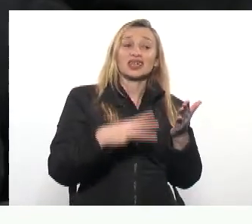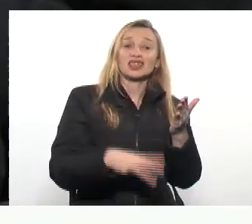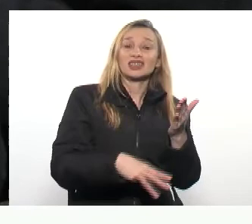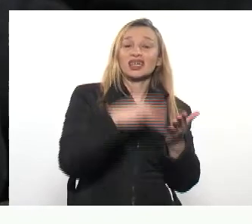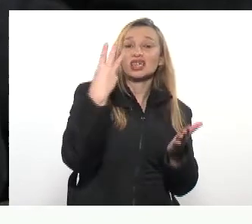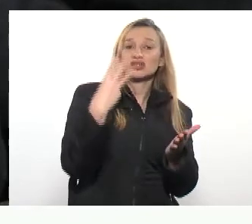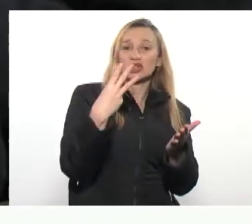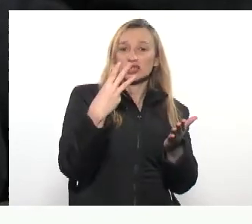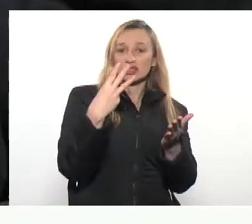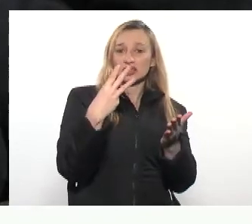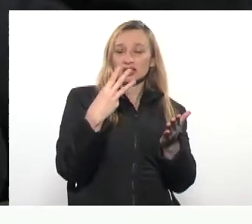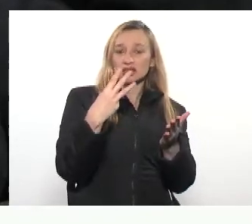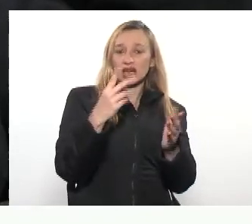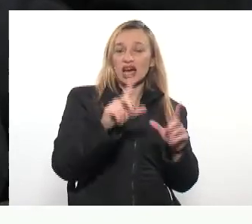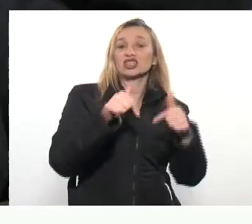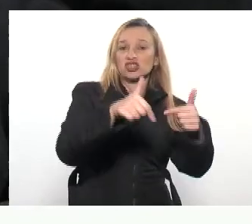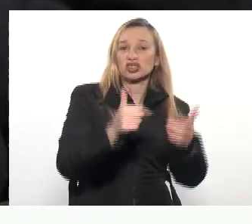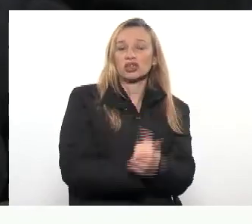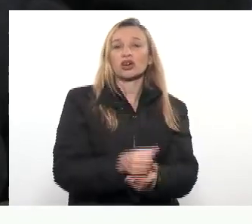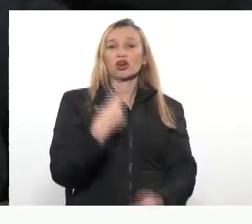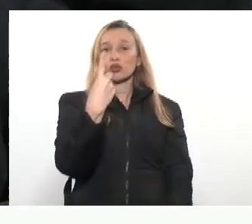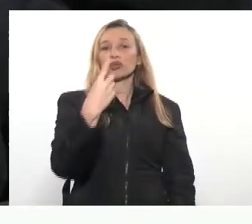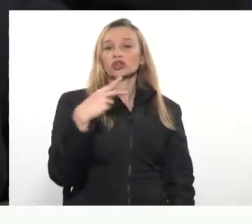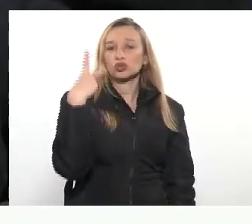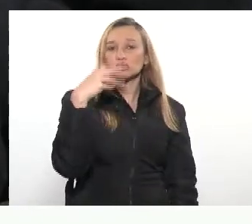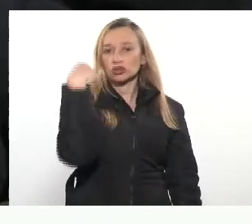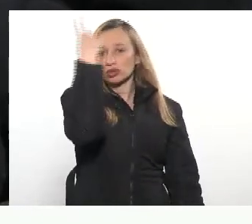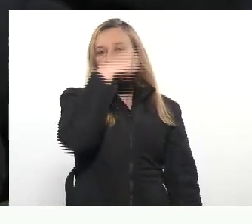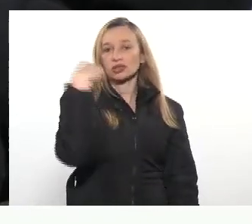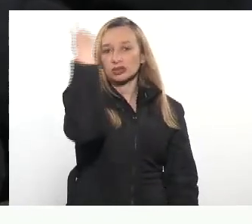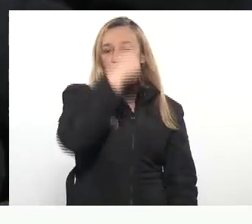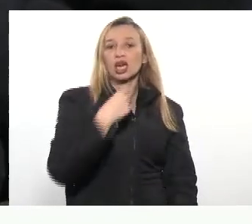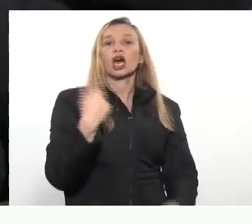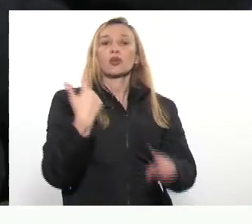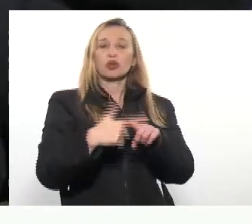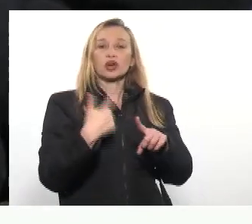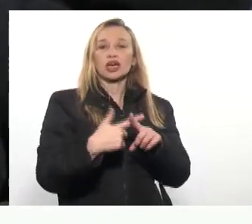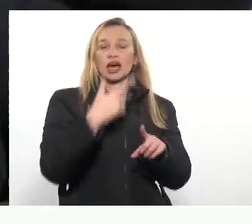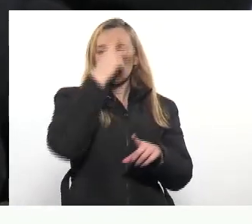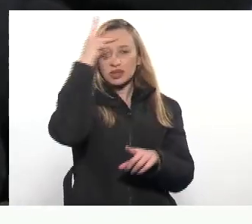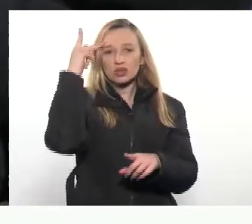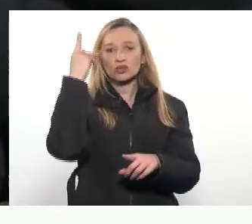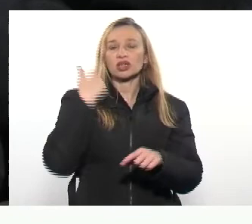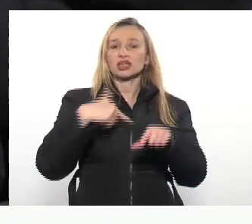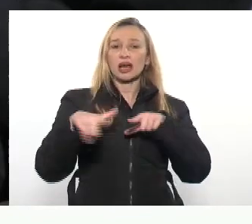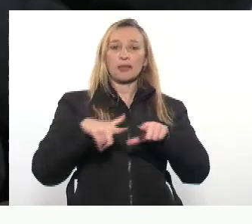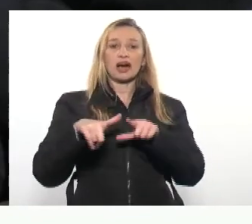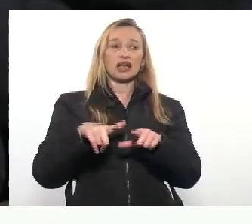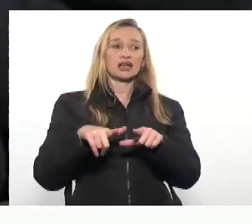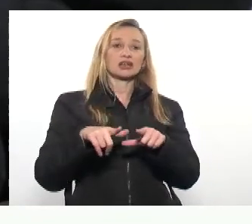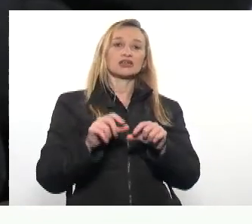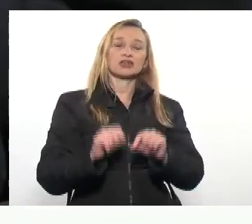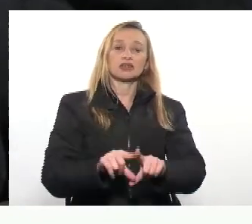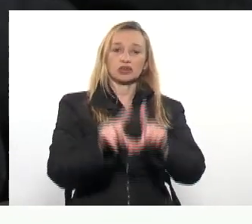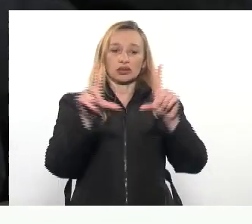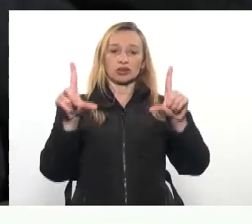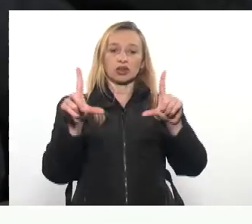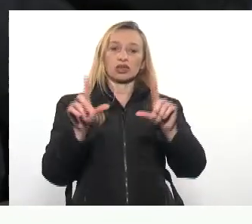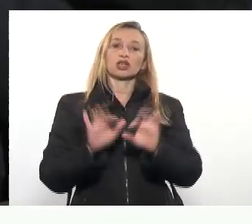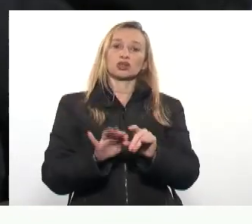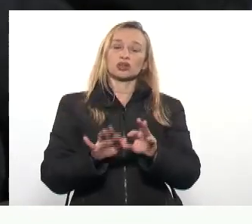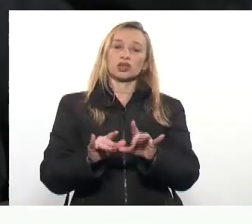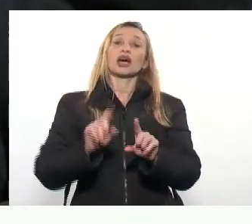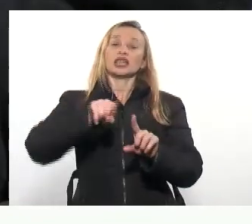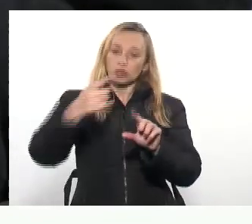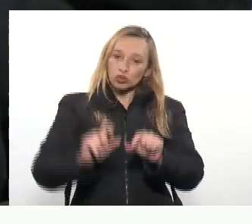isso que demora muito, porque o cara fica 1 hora até o atendente abre uma máscara, depois abre outra para mudar endereço, depois abre outra para colocar a identidade dele,